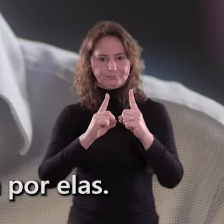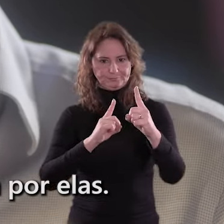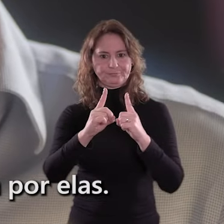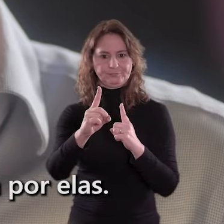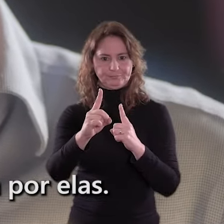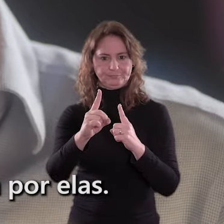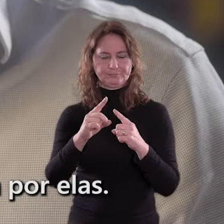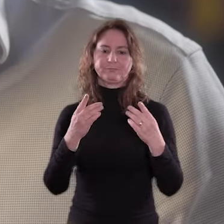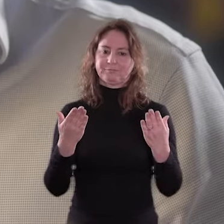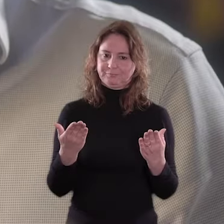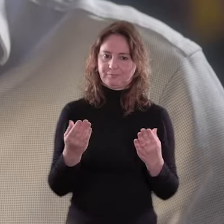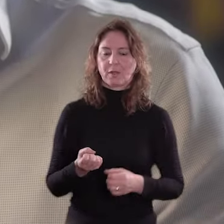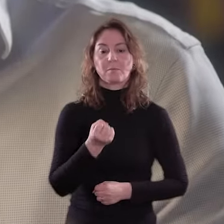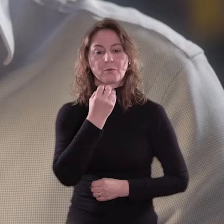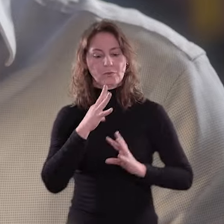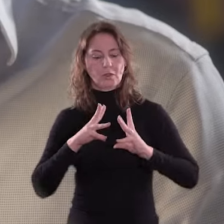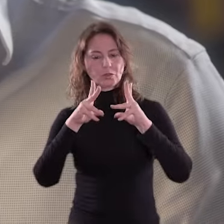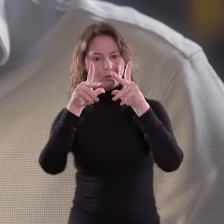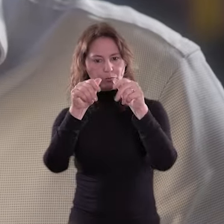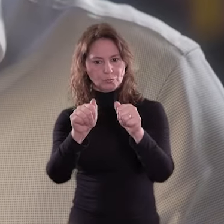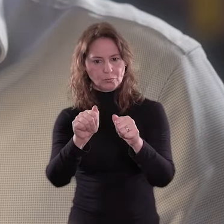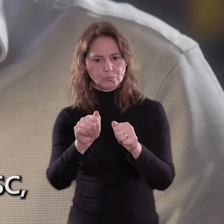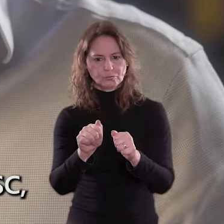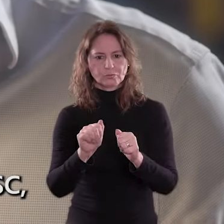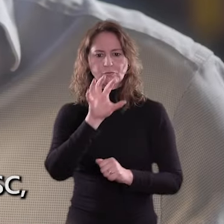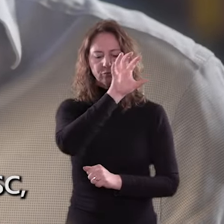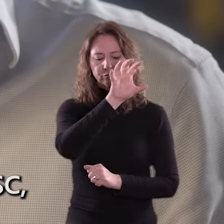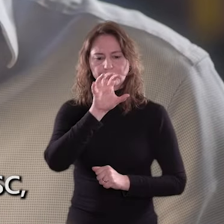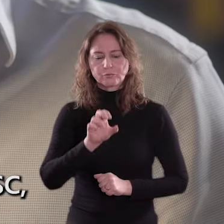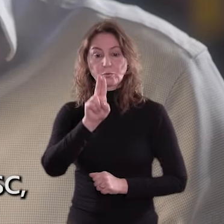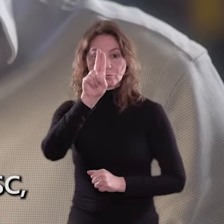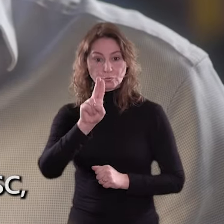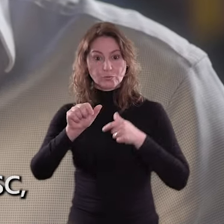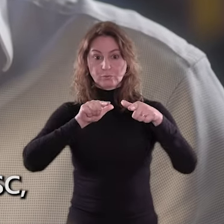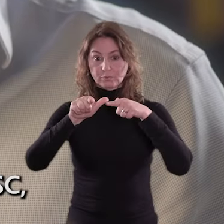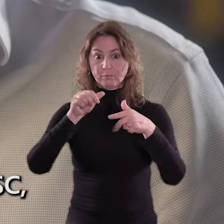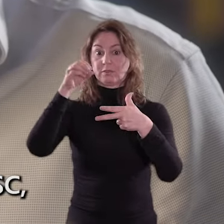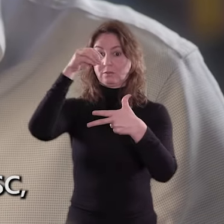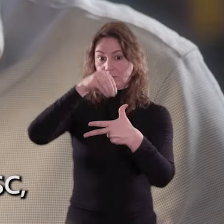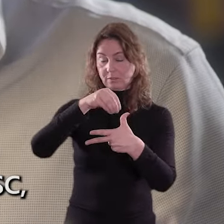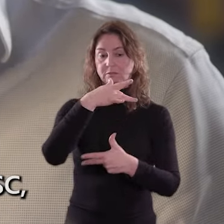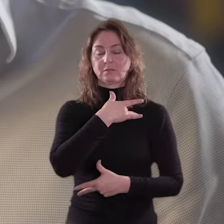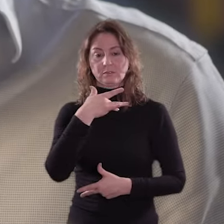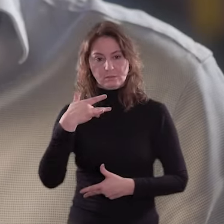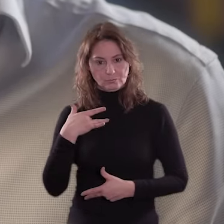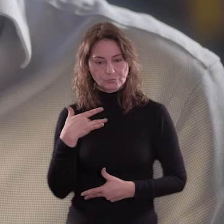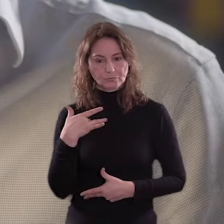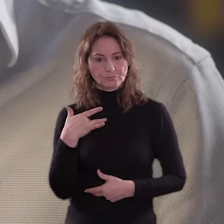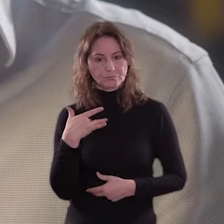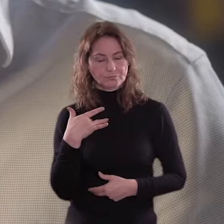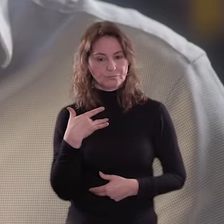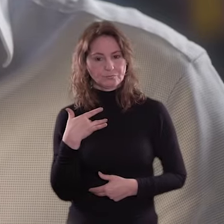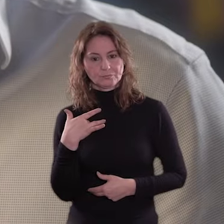passam por elas. Então, traz benefício a todos, né? Uma vez que toda a região utiliza dos serviços da Unesc, seja nas